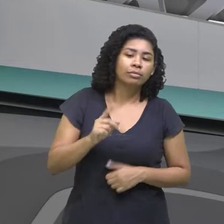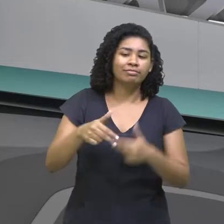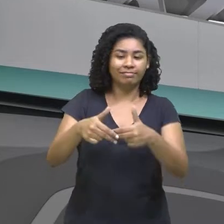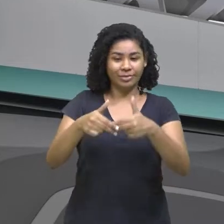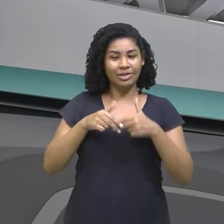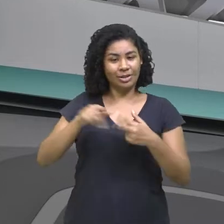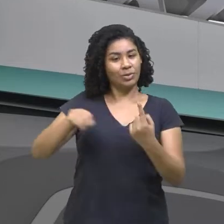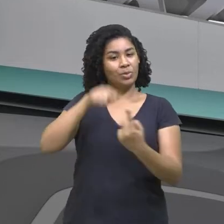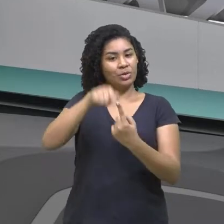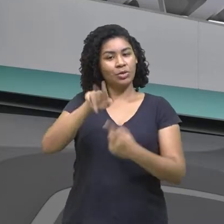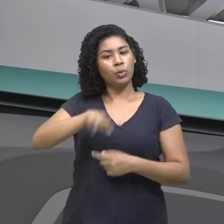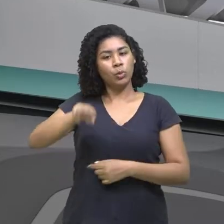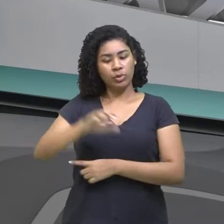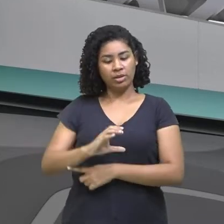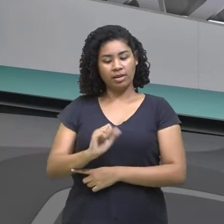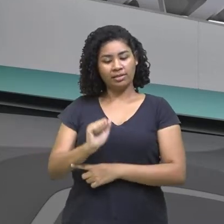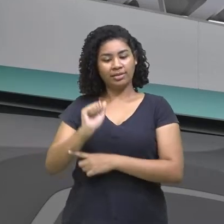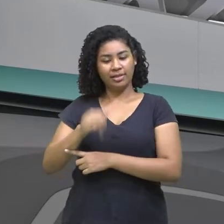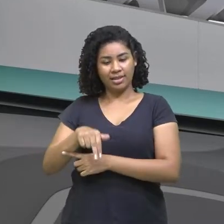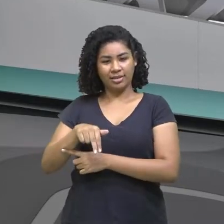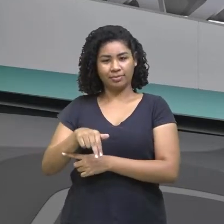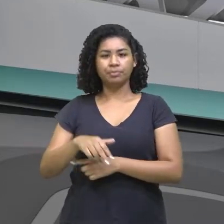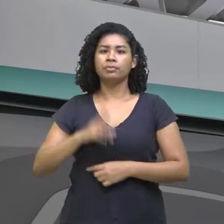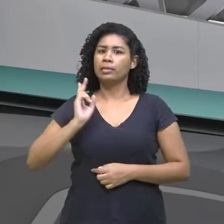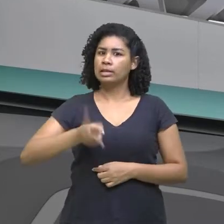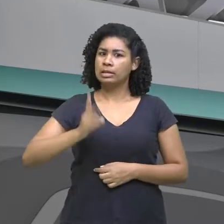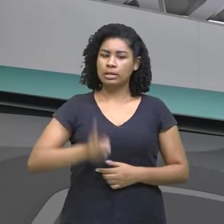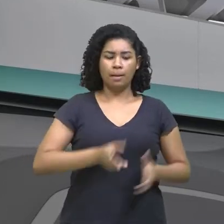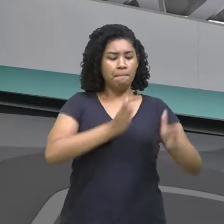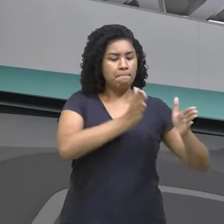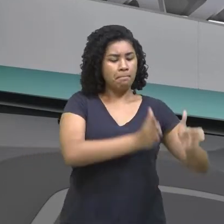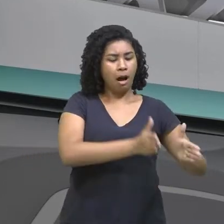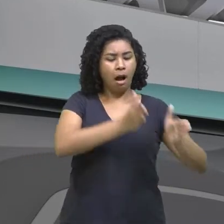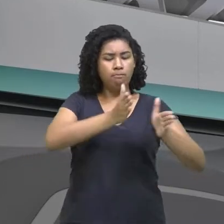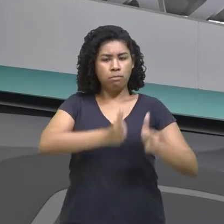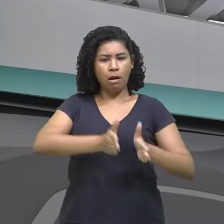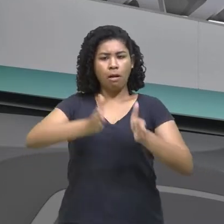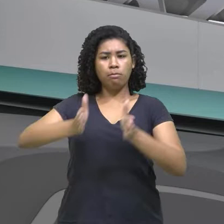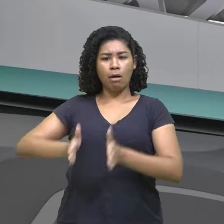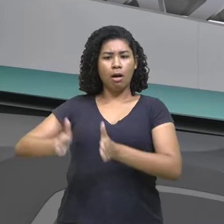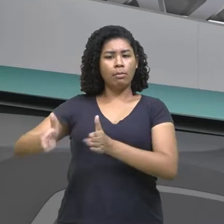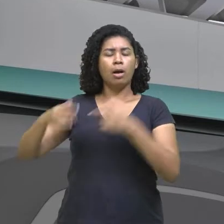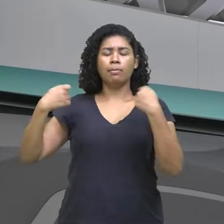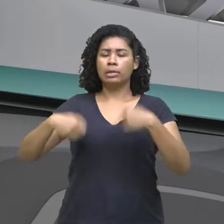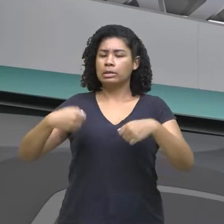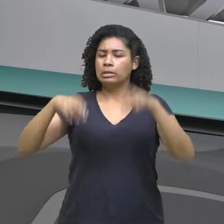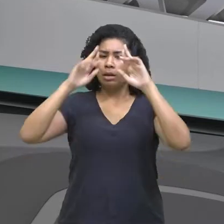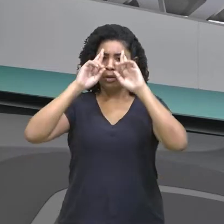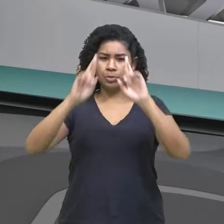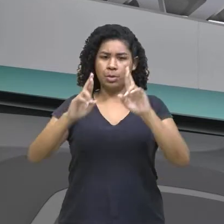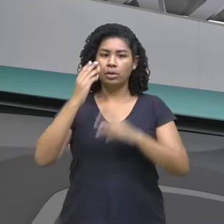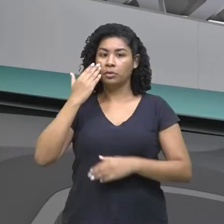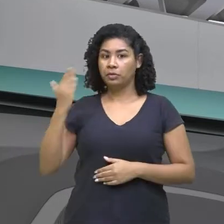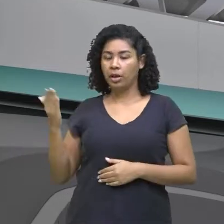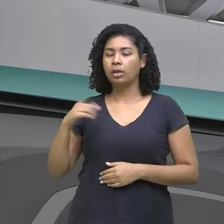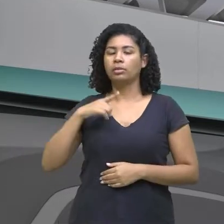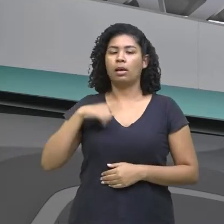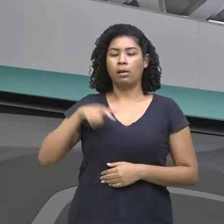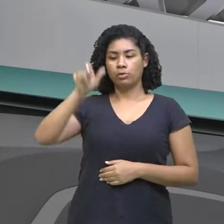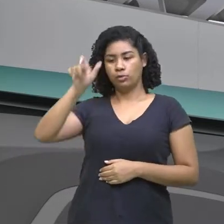can sempre nessa ordem, tá? Lá bonitinho, subject, depois o